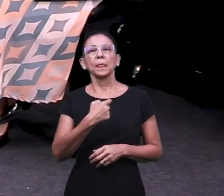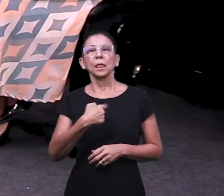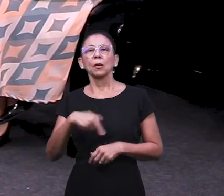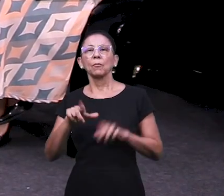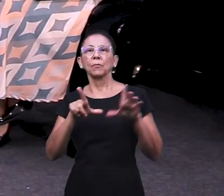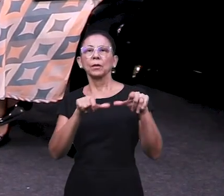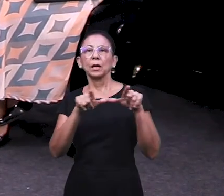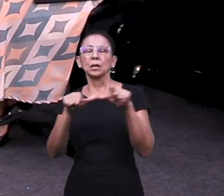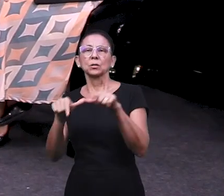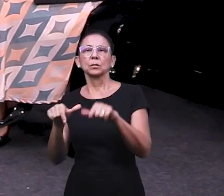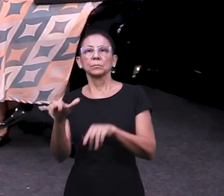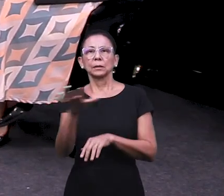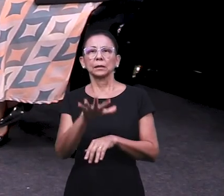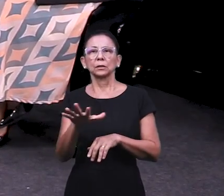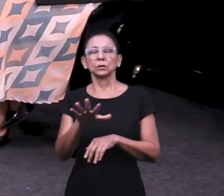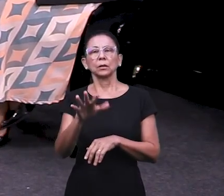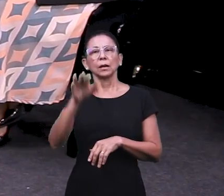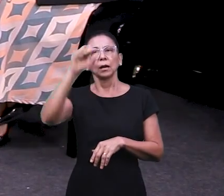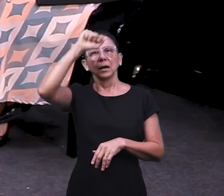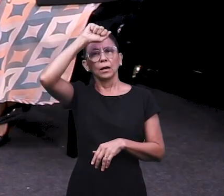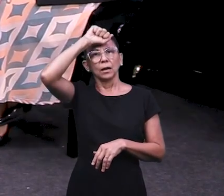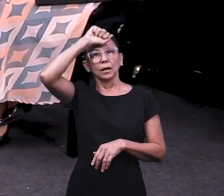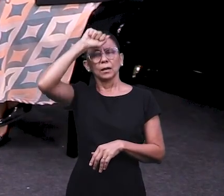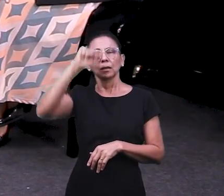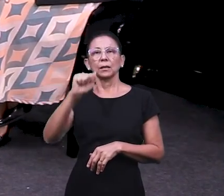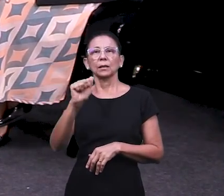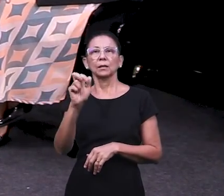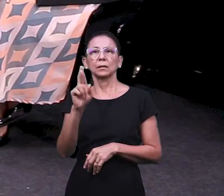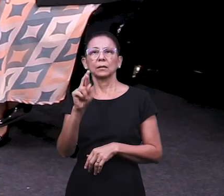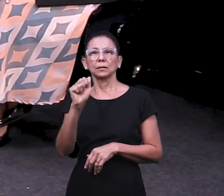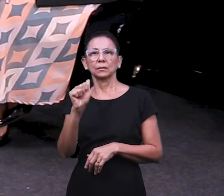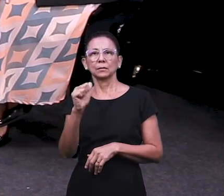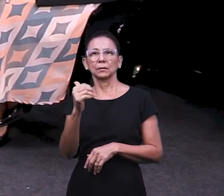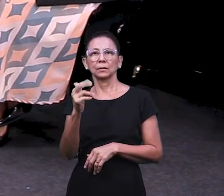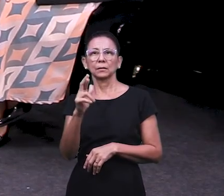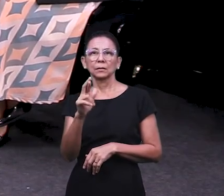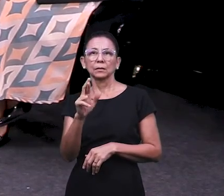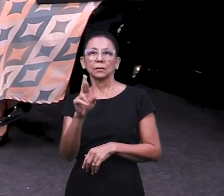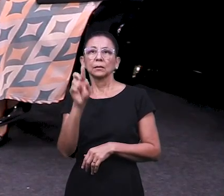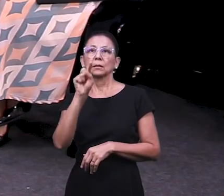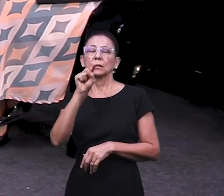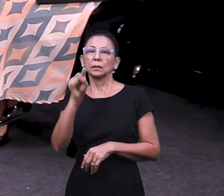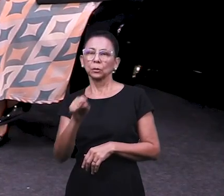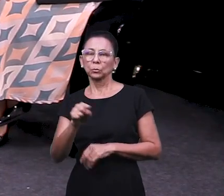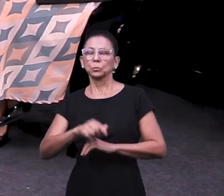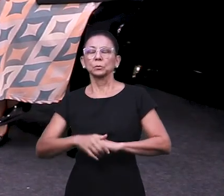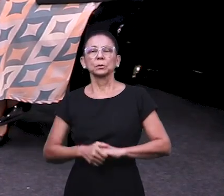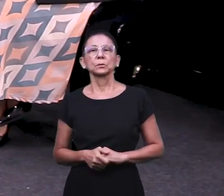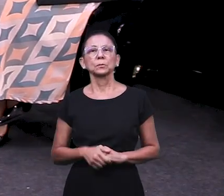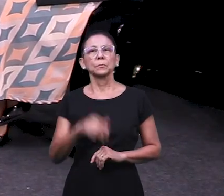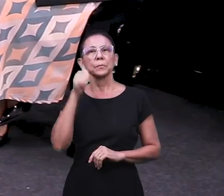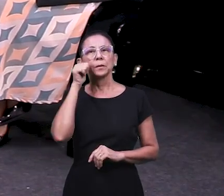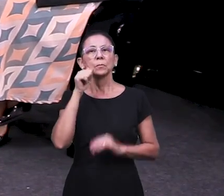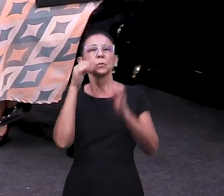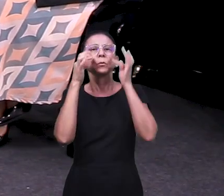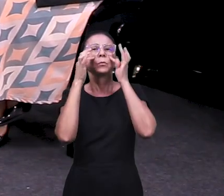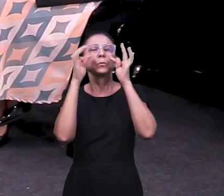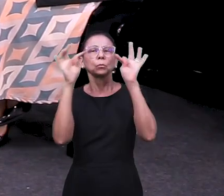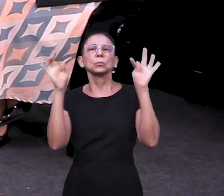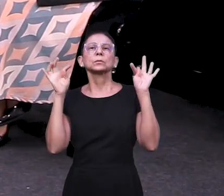igreja, e uma irmã, quando acabou o culto, me procurou para contar um testemunho. Ela tinha um